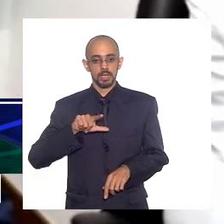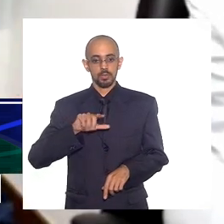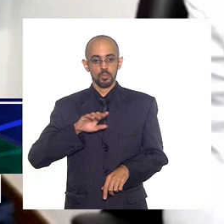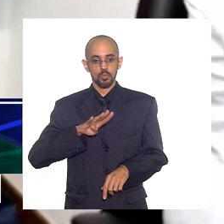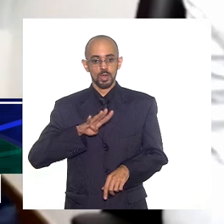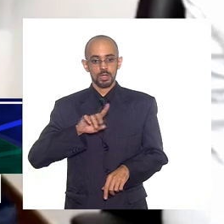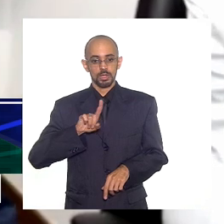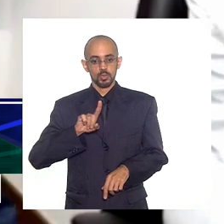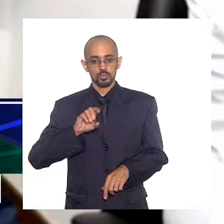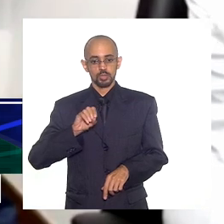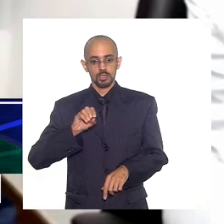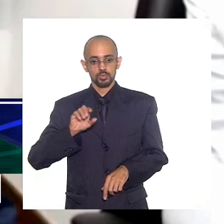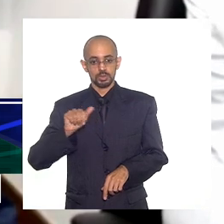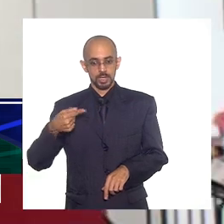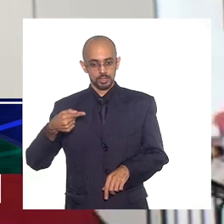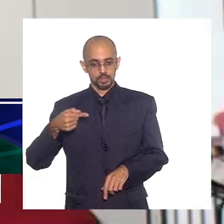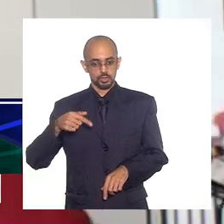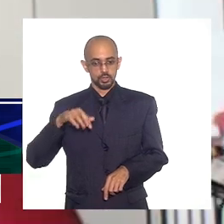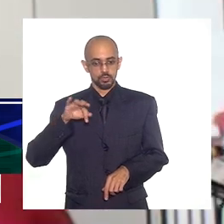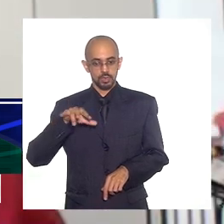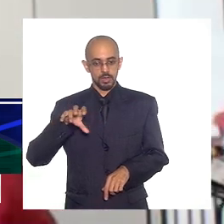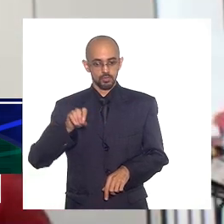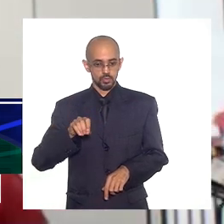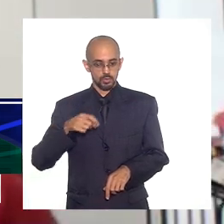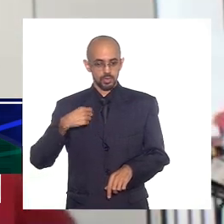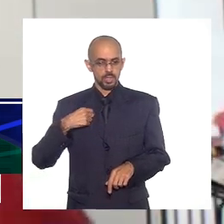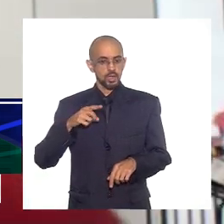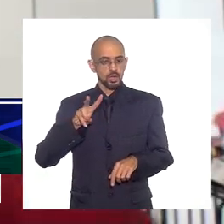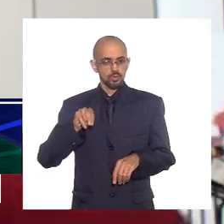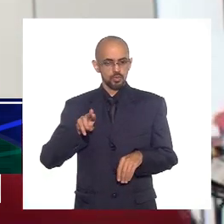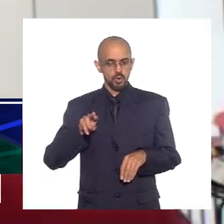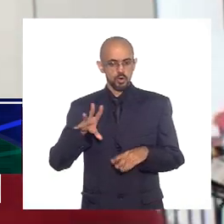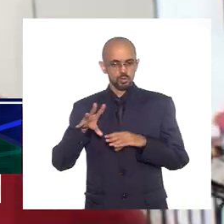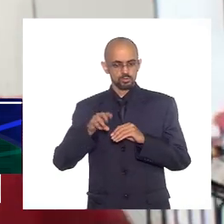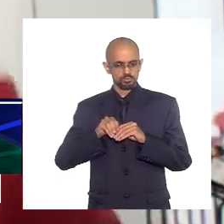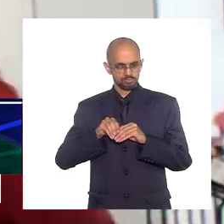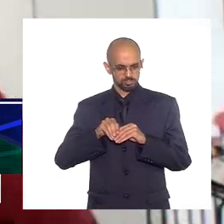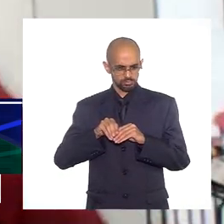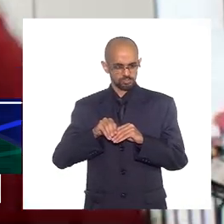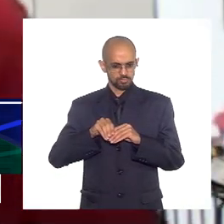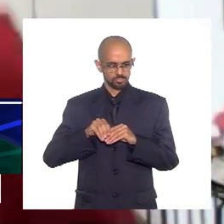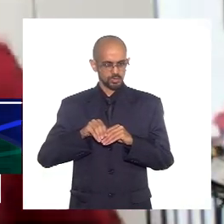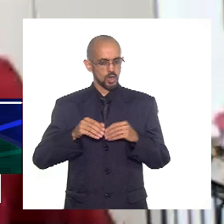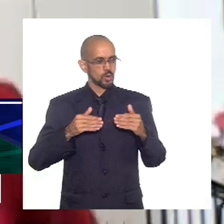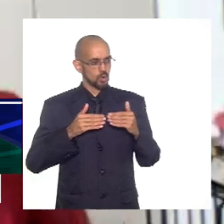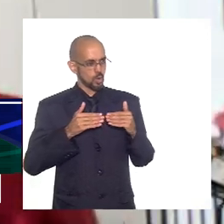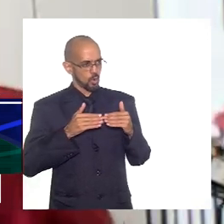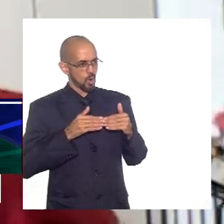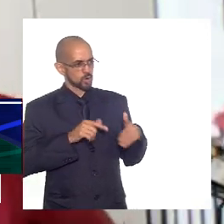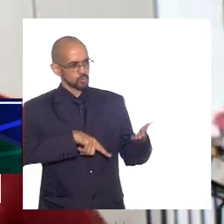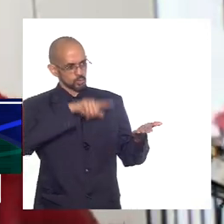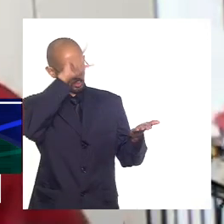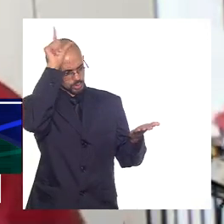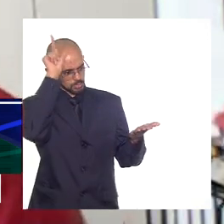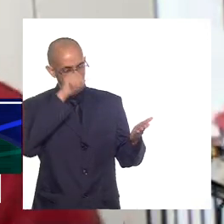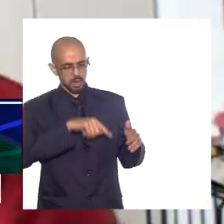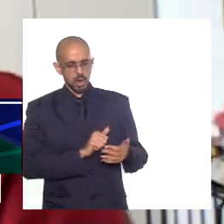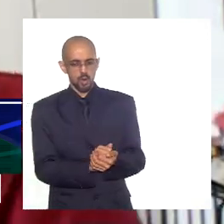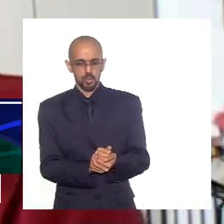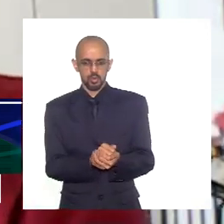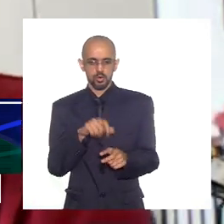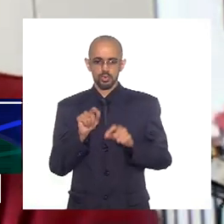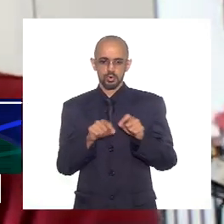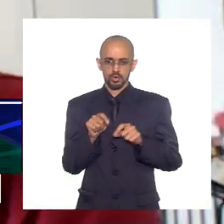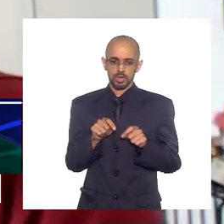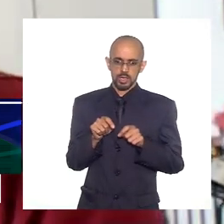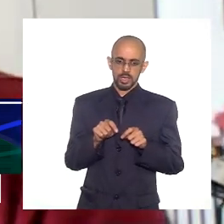deputado Flávio Serafim. Senhor presidente, serei breve. Em primeiro lugar, concordar com o deputado Luiz Paulo que a situação que os servidores do Estado do Rio de